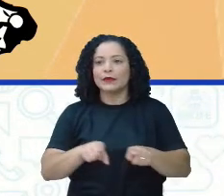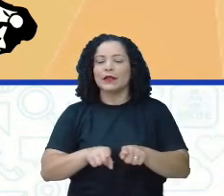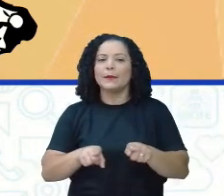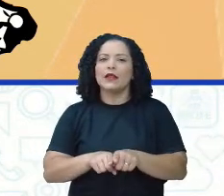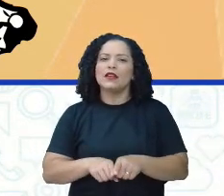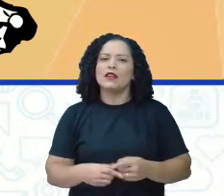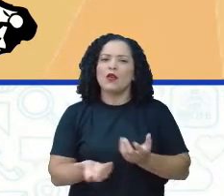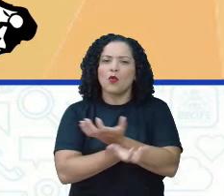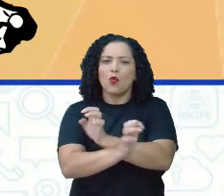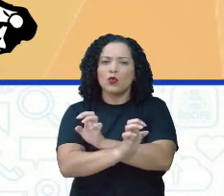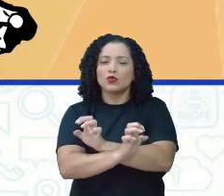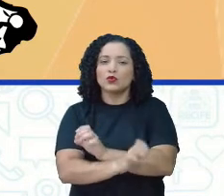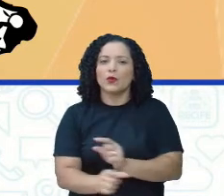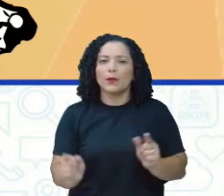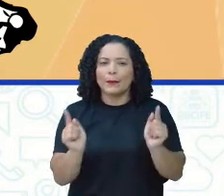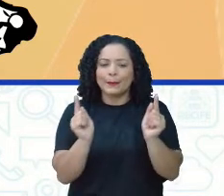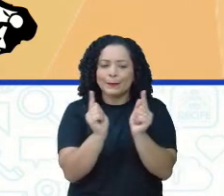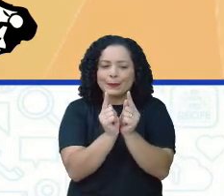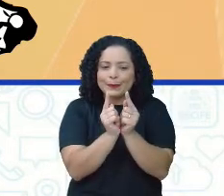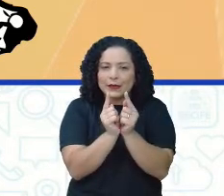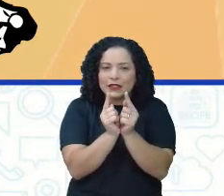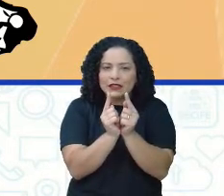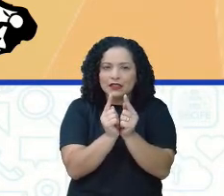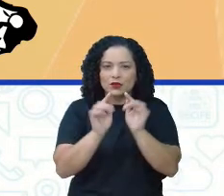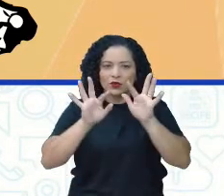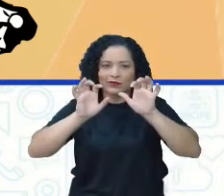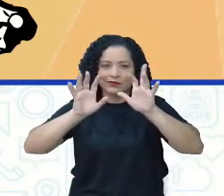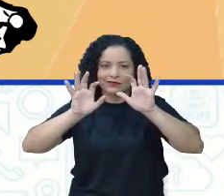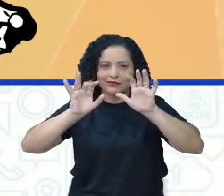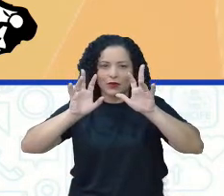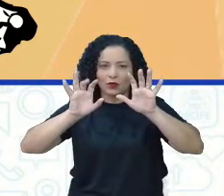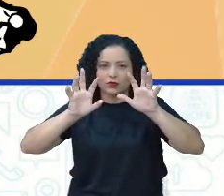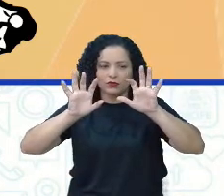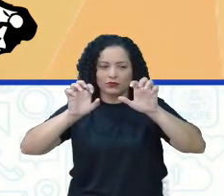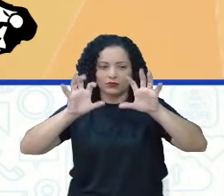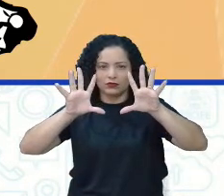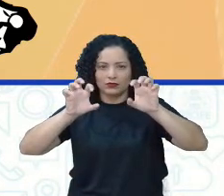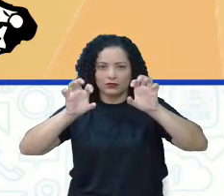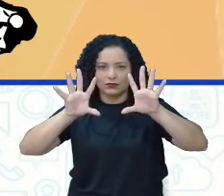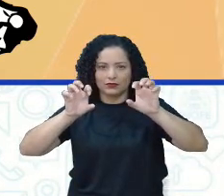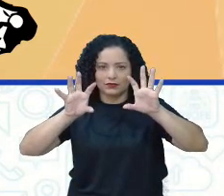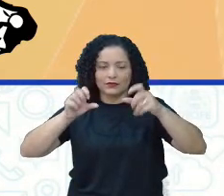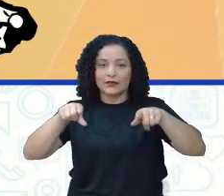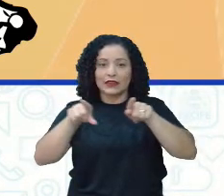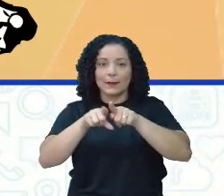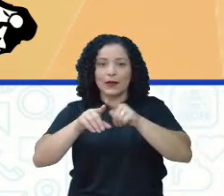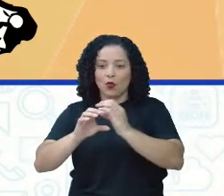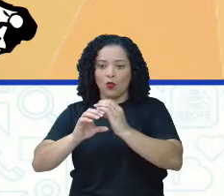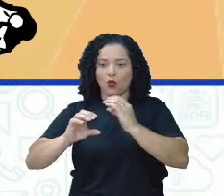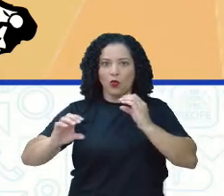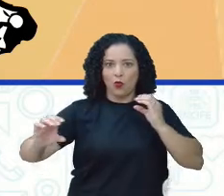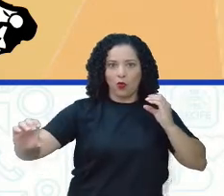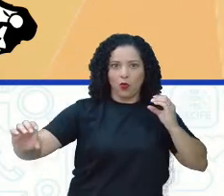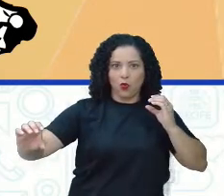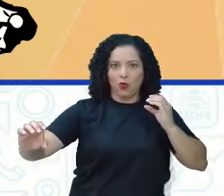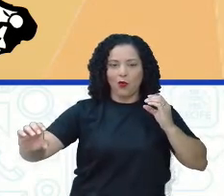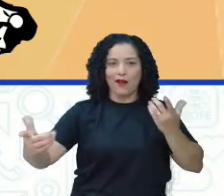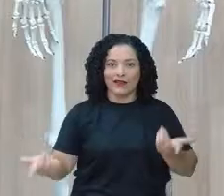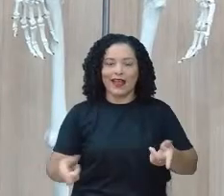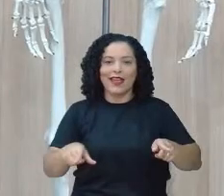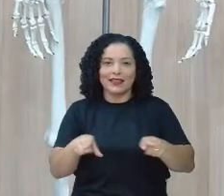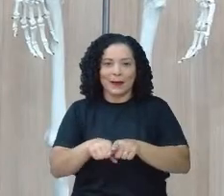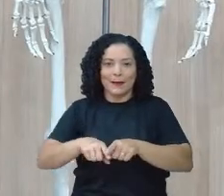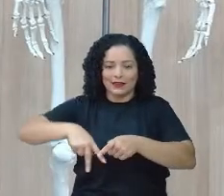curto, como as falanges, uma das falanges da nossa mão, e um osso longo, e aí representado com o maior osso do nosso corpo,